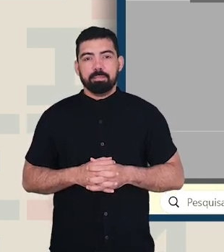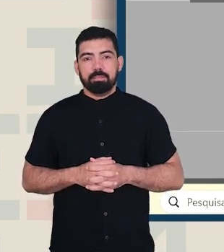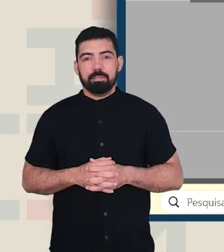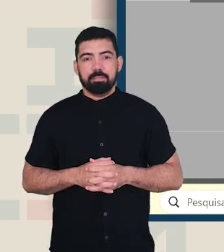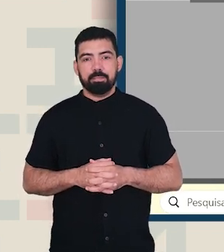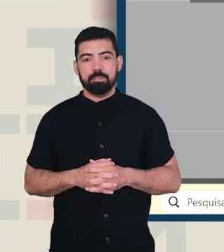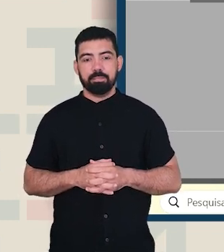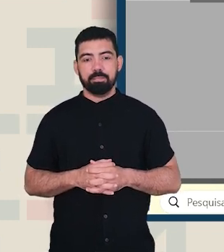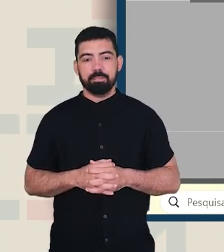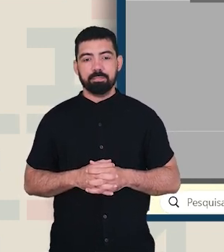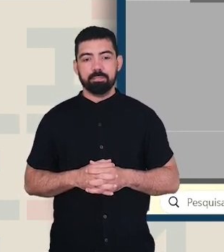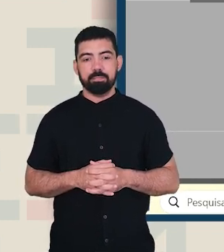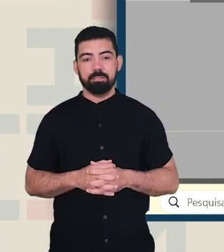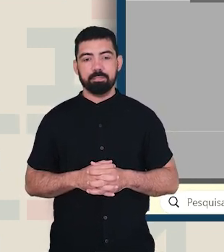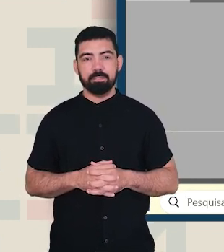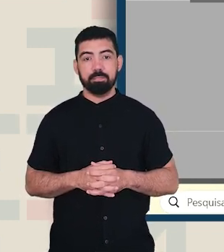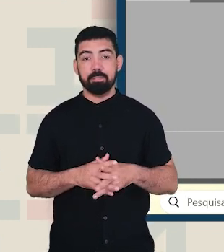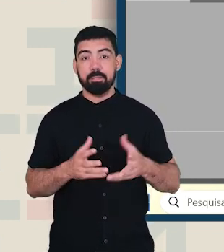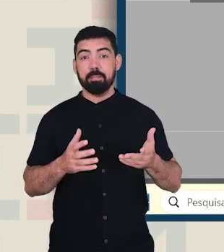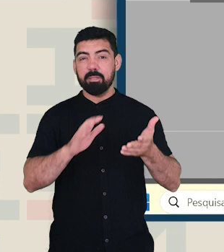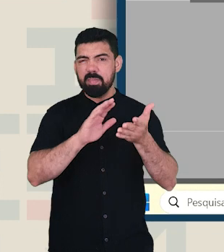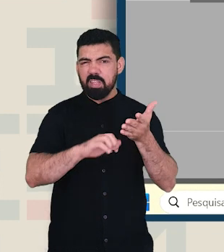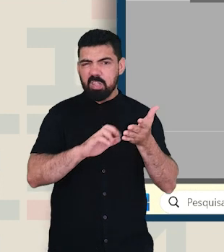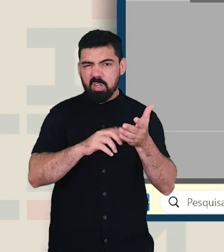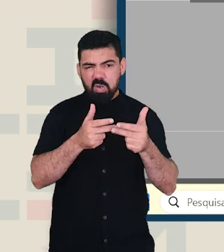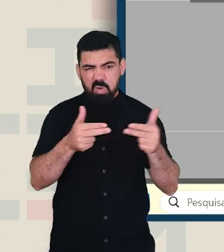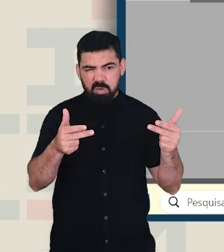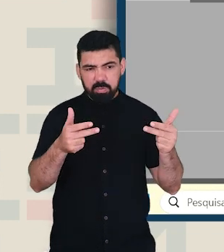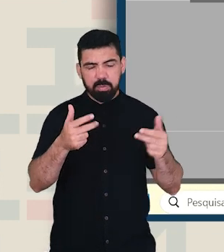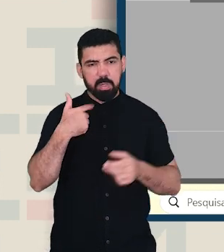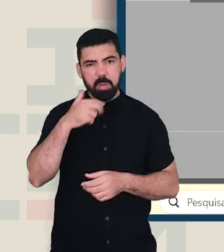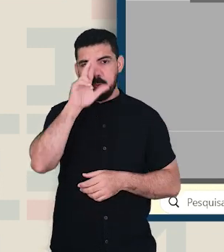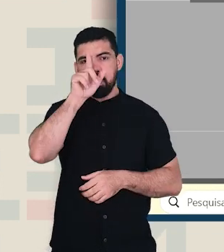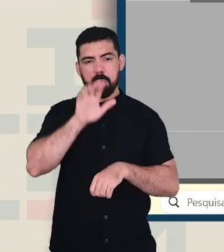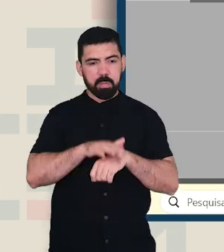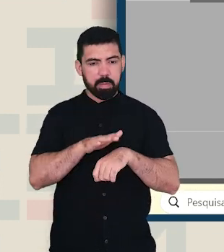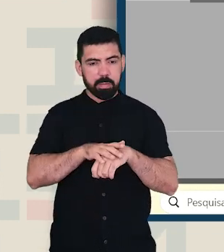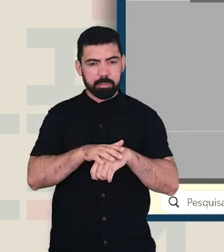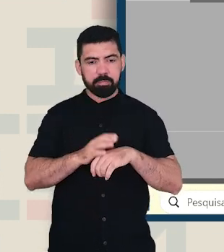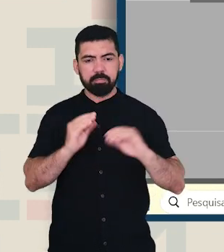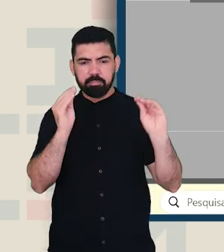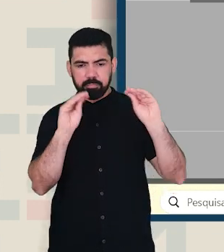Agora também não está funcionando, porque eu tirei alguma coisa.